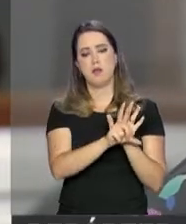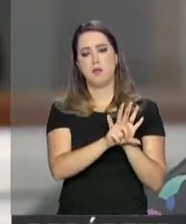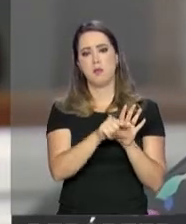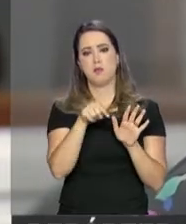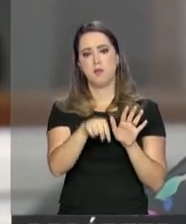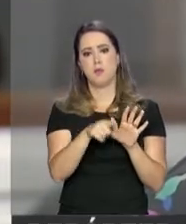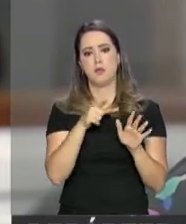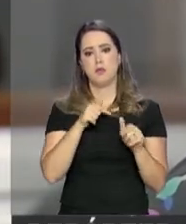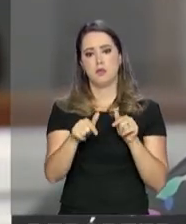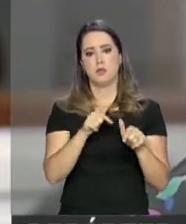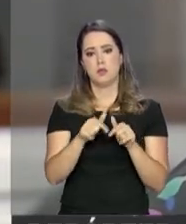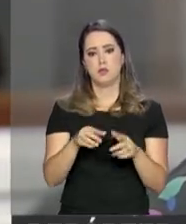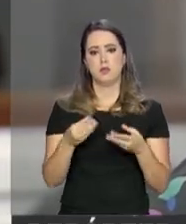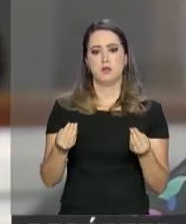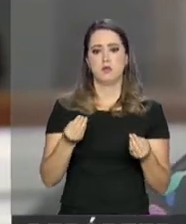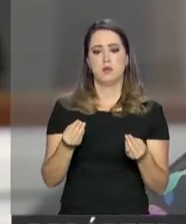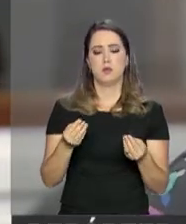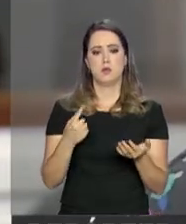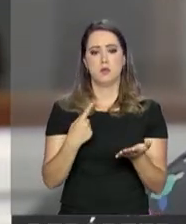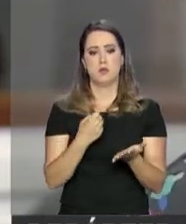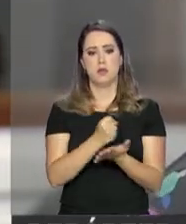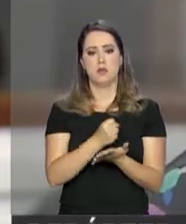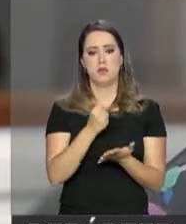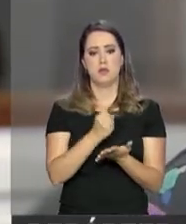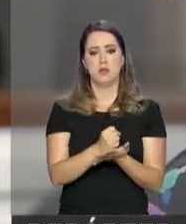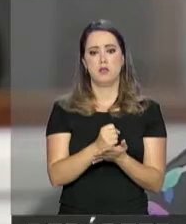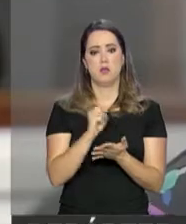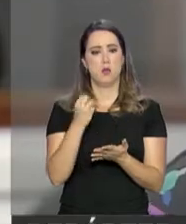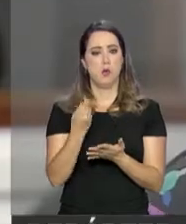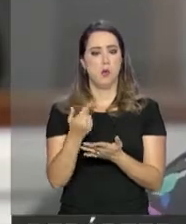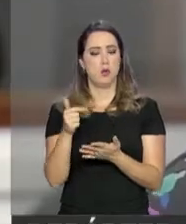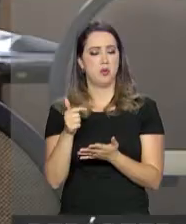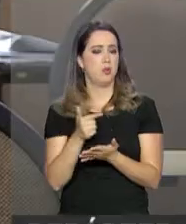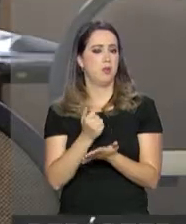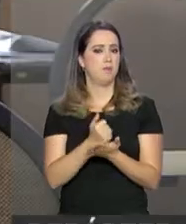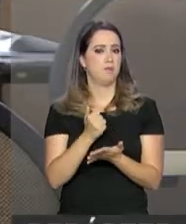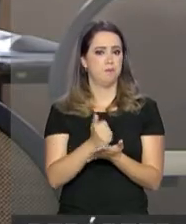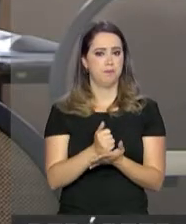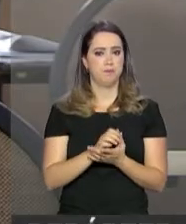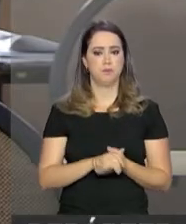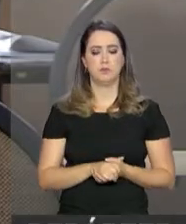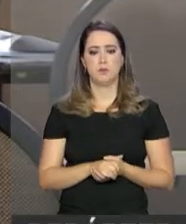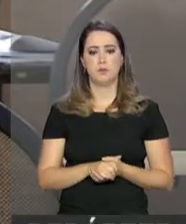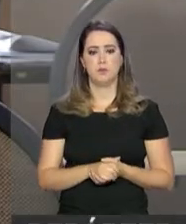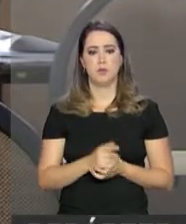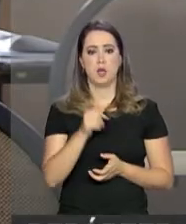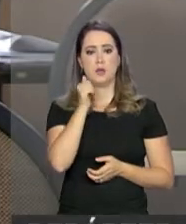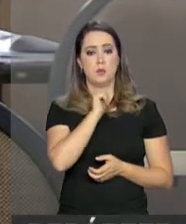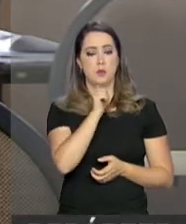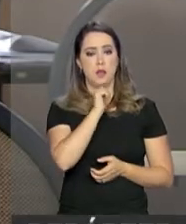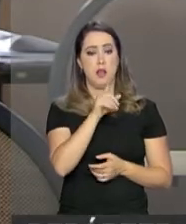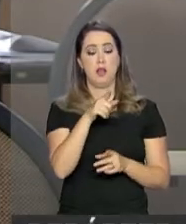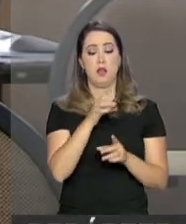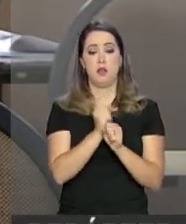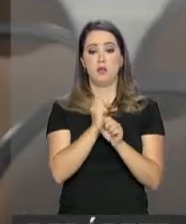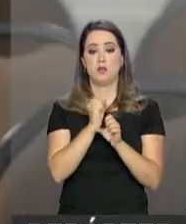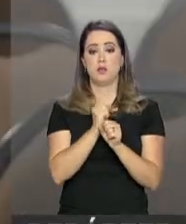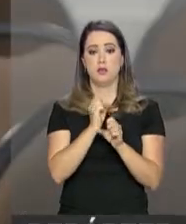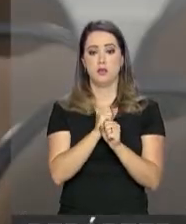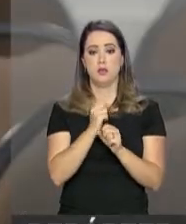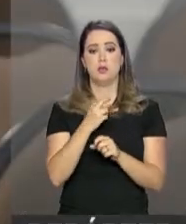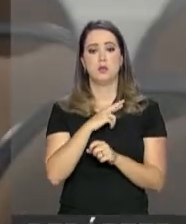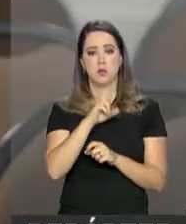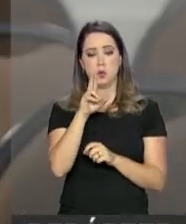em relação ao trabalhador com vínculo e sem vínculo de emprego. Para esta contadora, dona do próprio negócio,